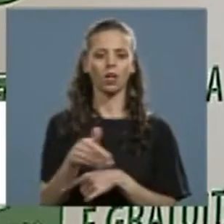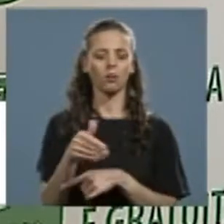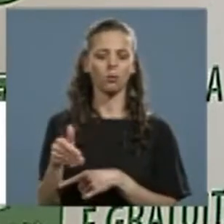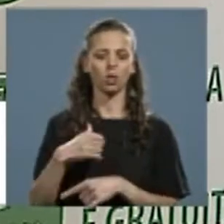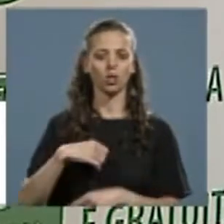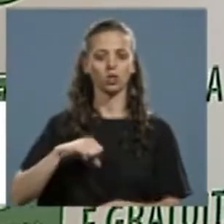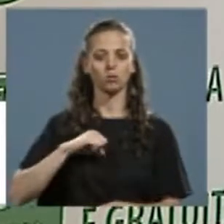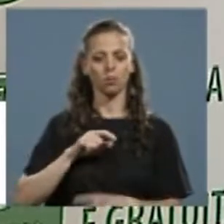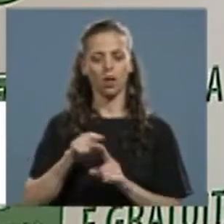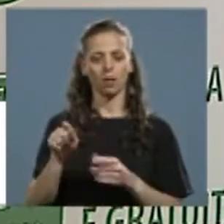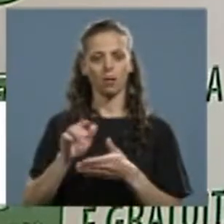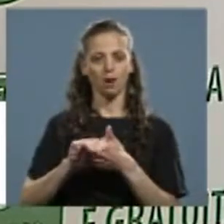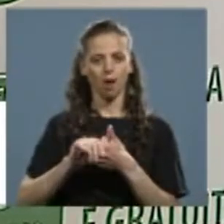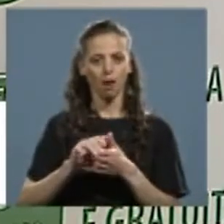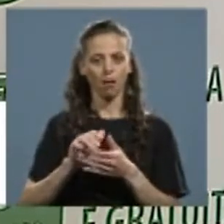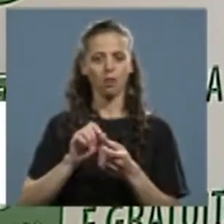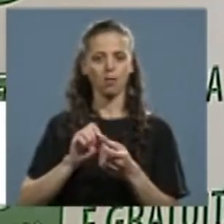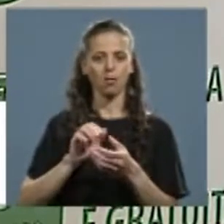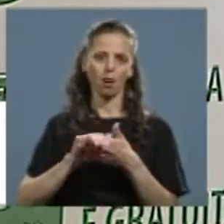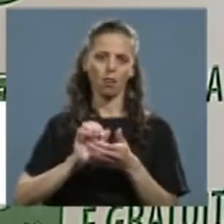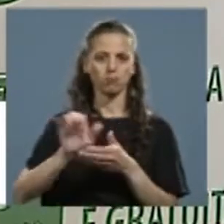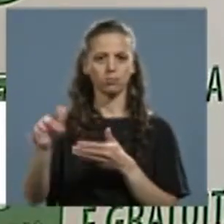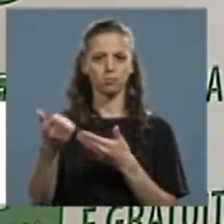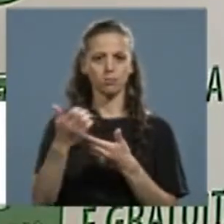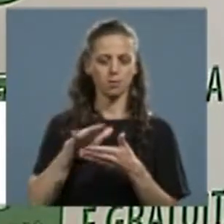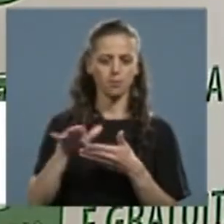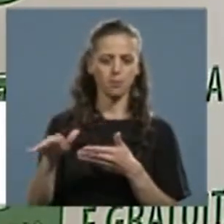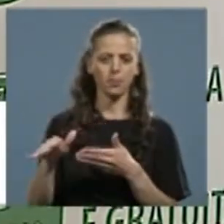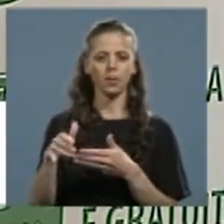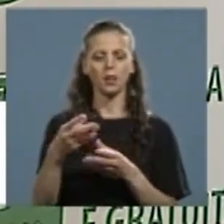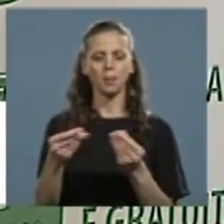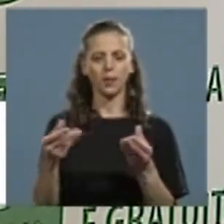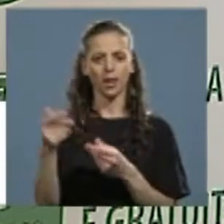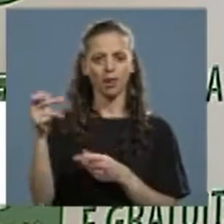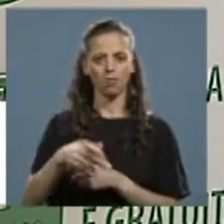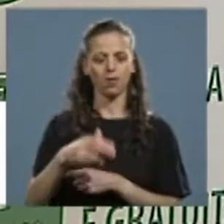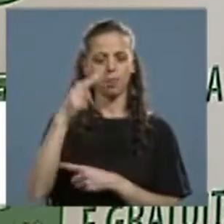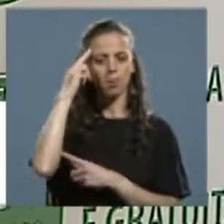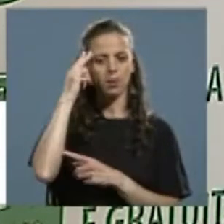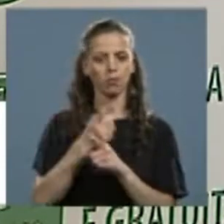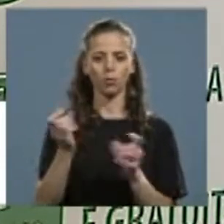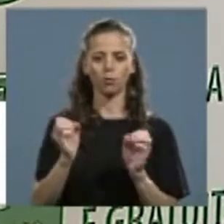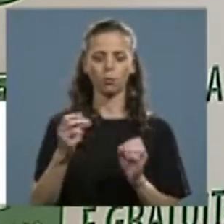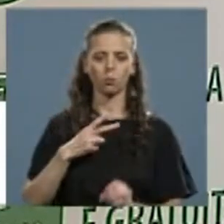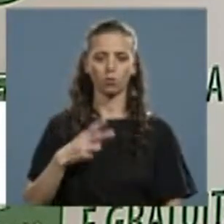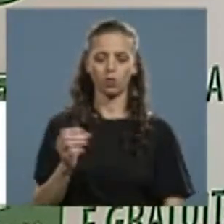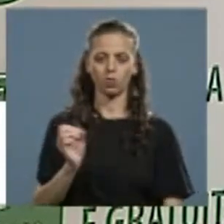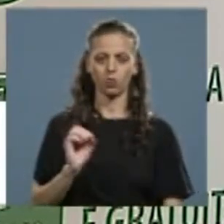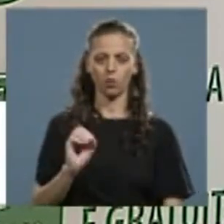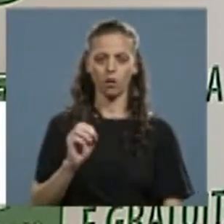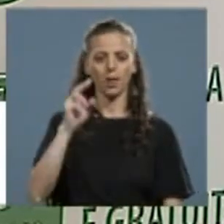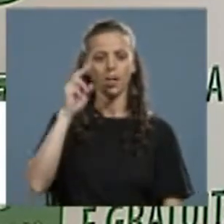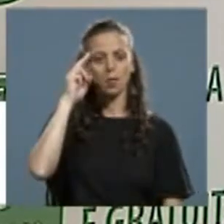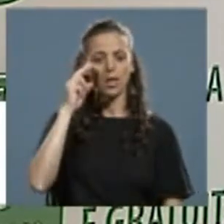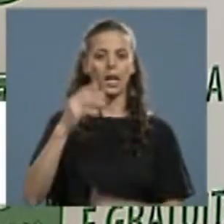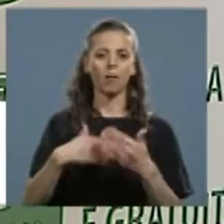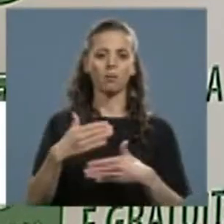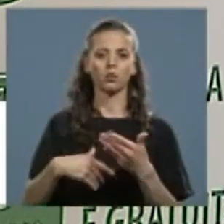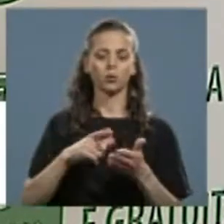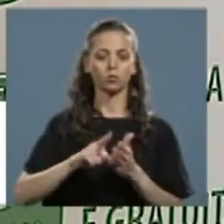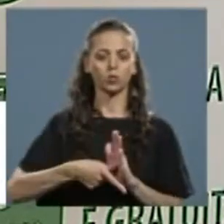Espanha, por carta, por correio, que nos ajudaram. Materiais vindos de propósito para a Madeira, que não havia em Portugal. E a Madeira avançou com esse